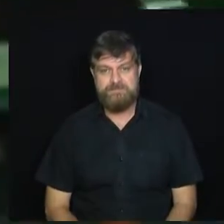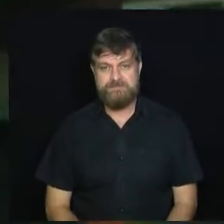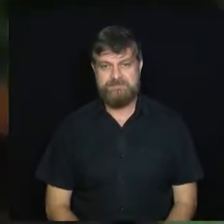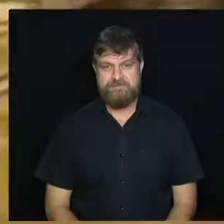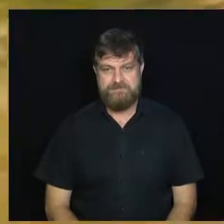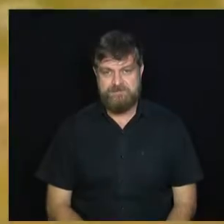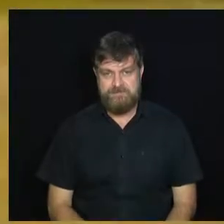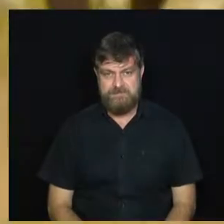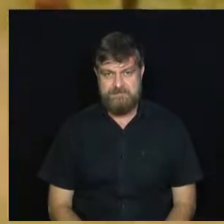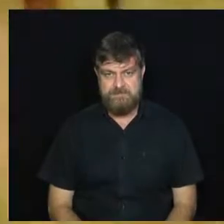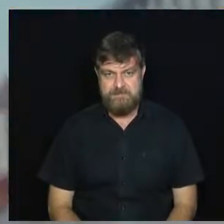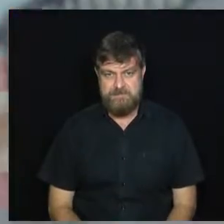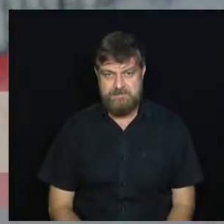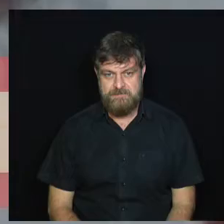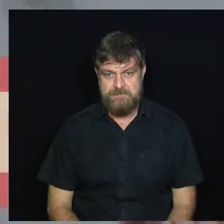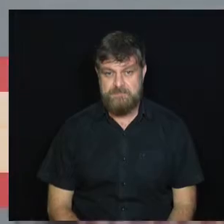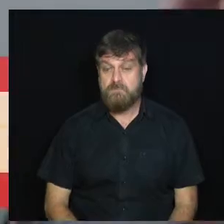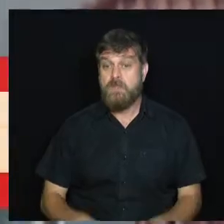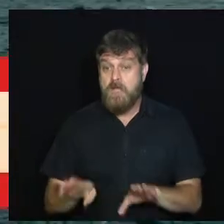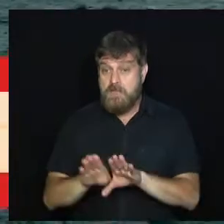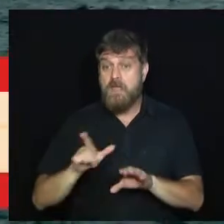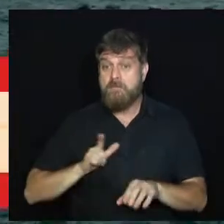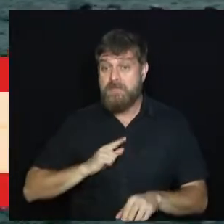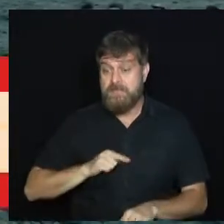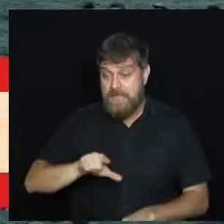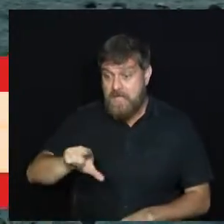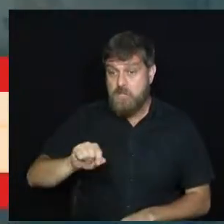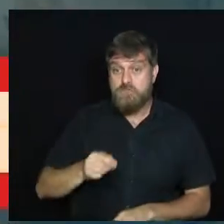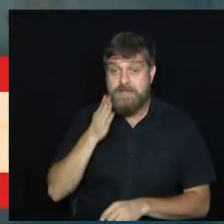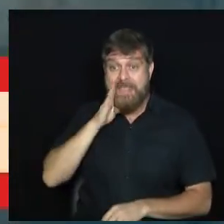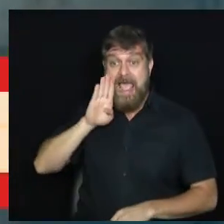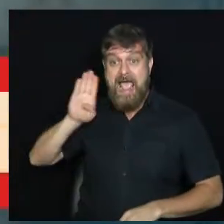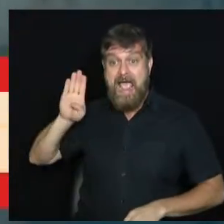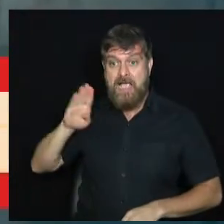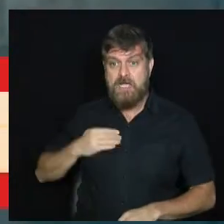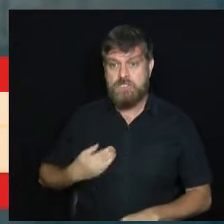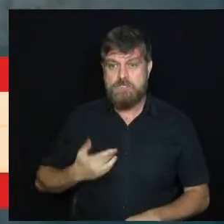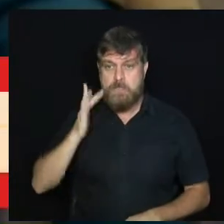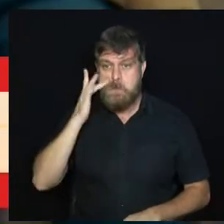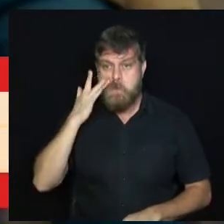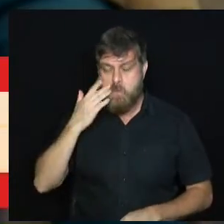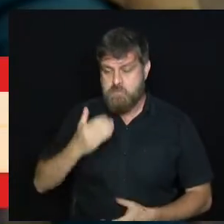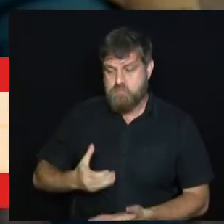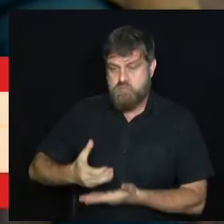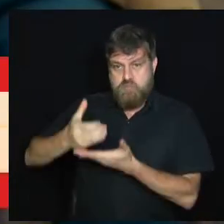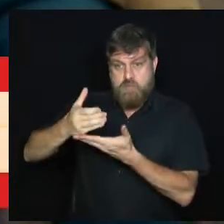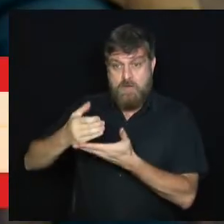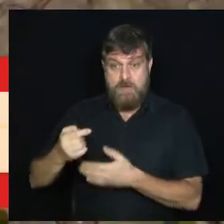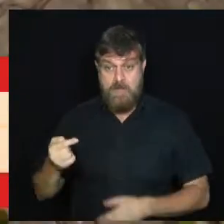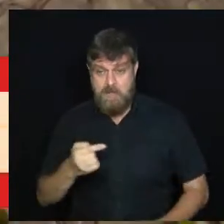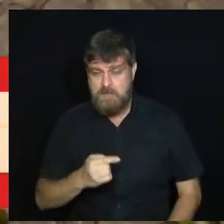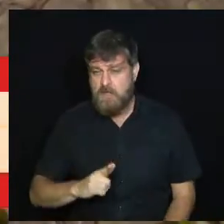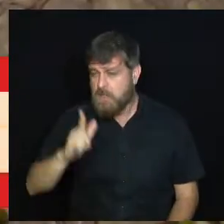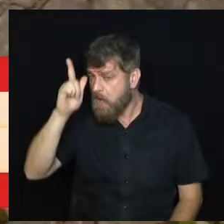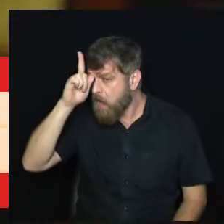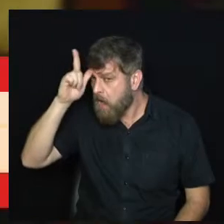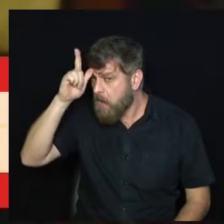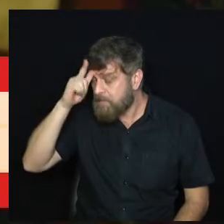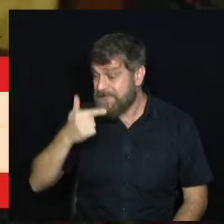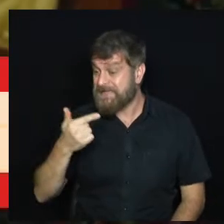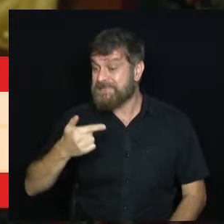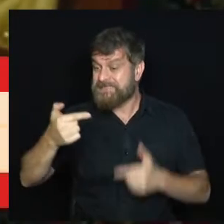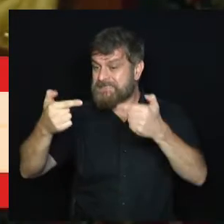E tem indicado ao Oscar também Jojo Rabbit. Alemanha durante a Segunda Guerra